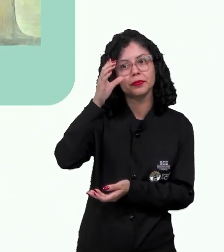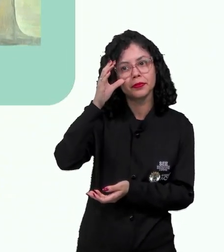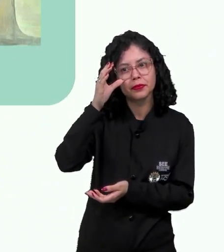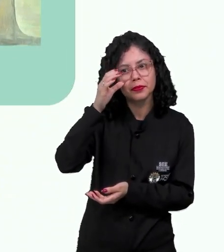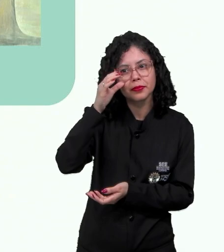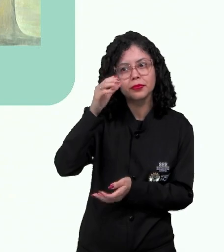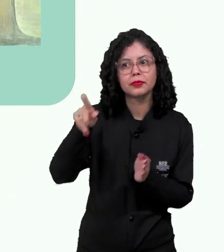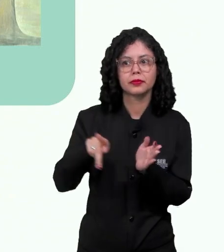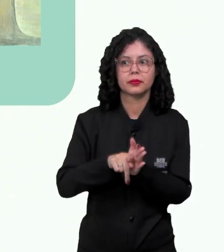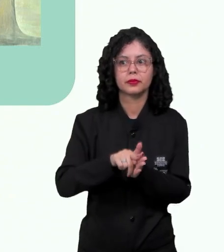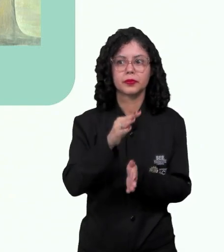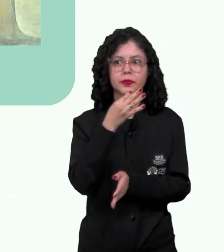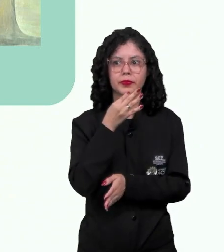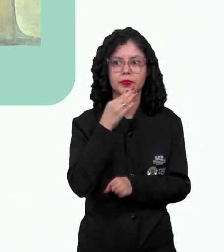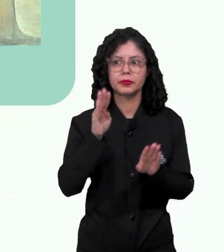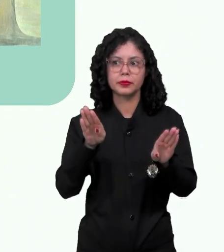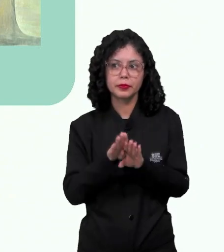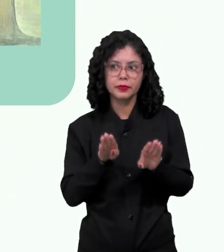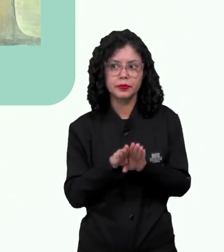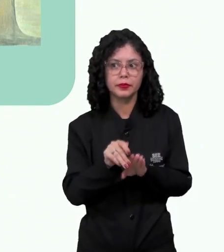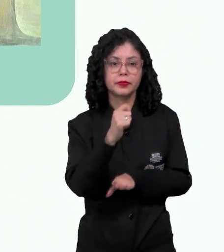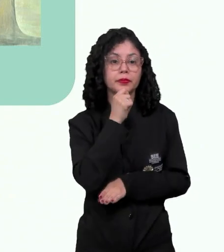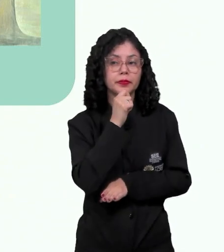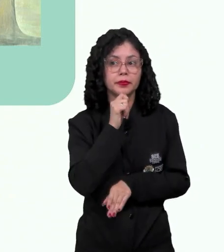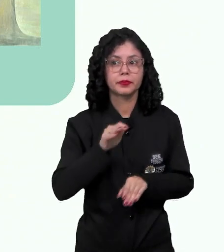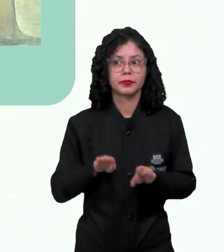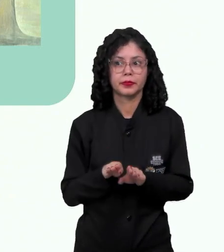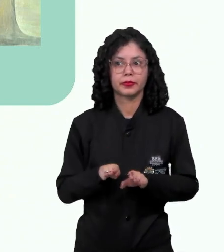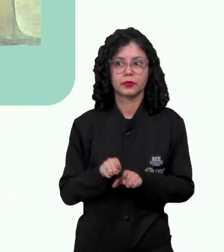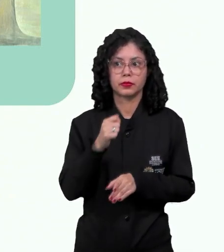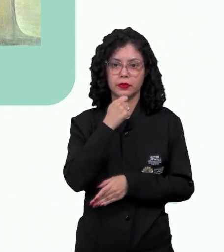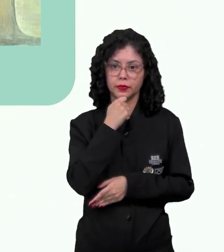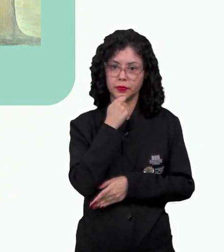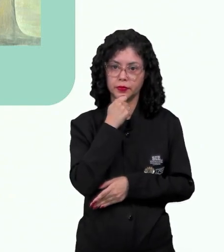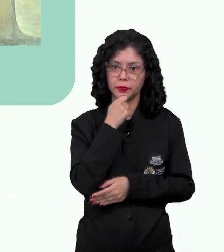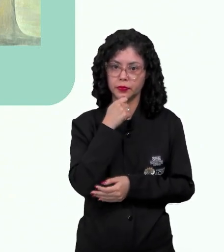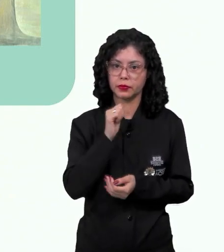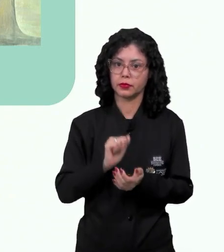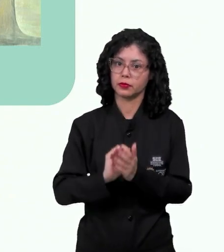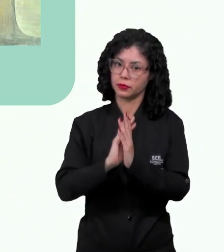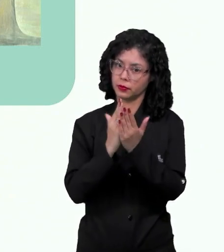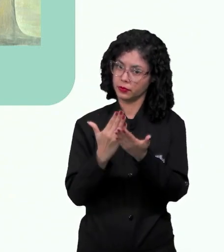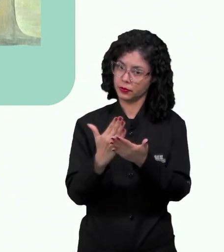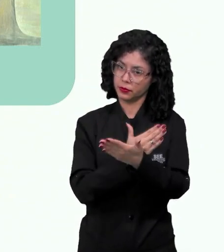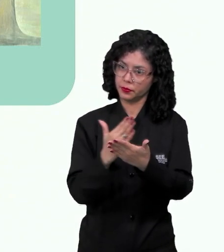vocês também conhecerem um pouco aqui duas obras. A primeira, um livro, e a